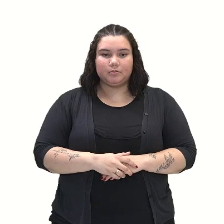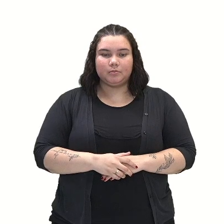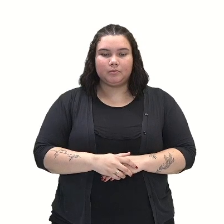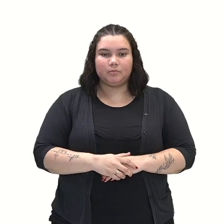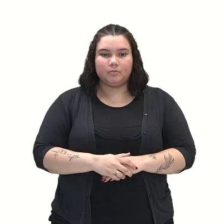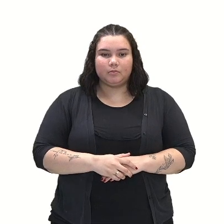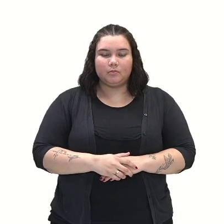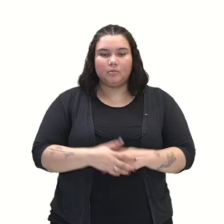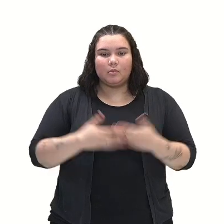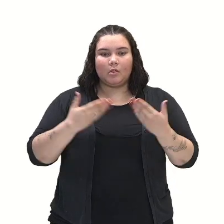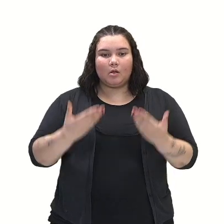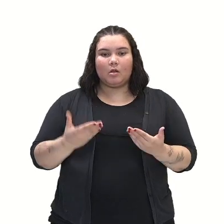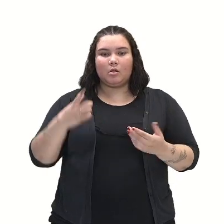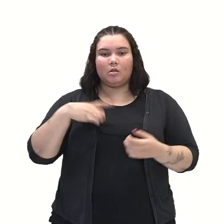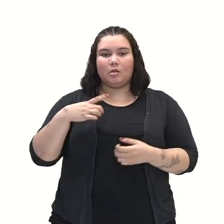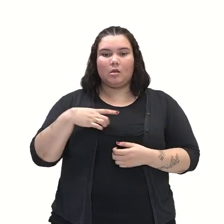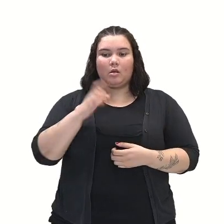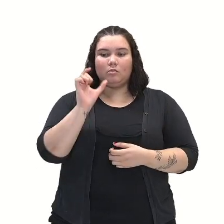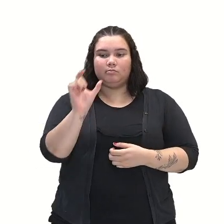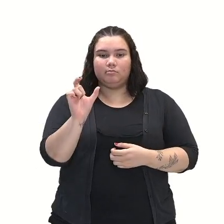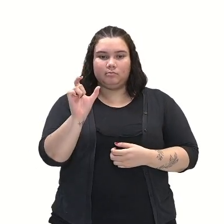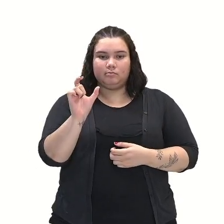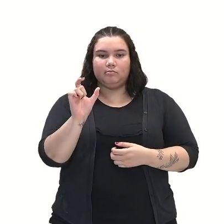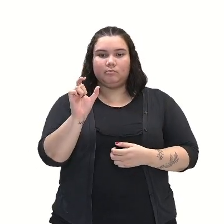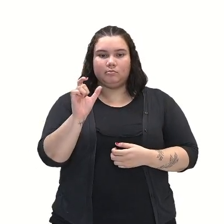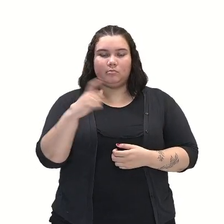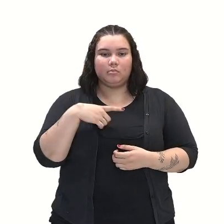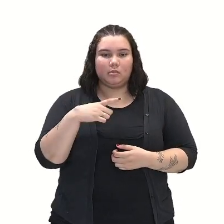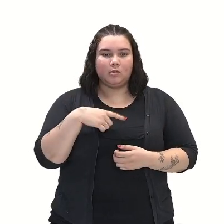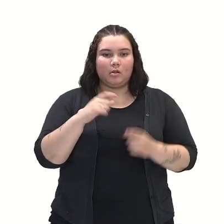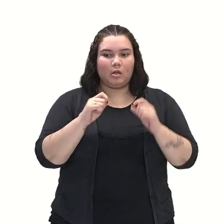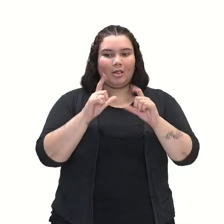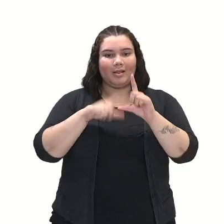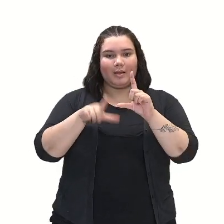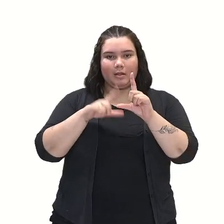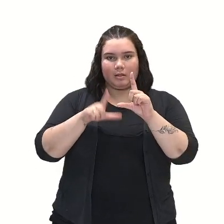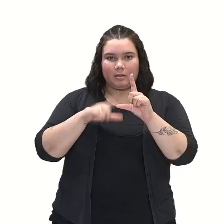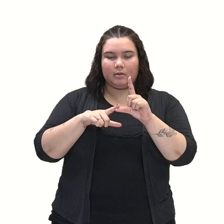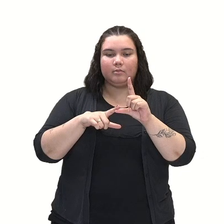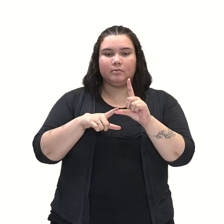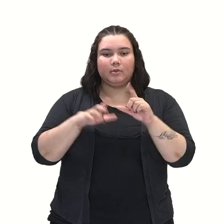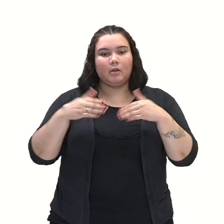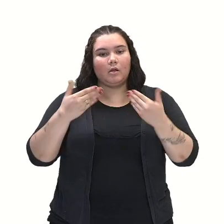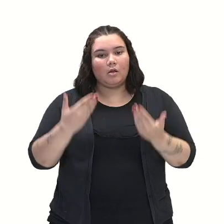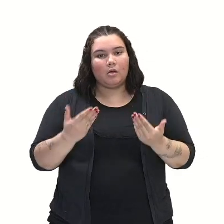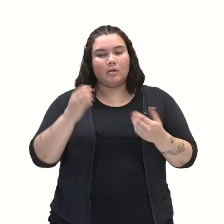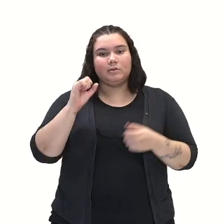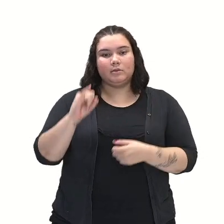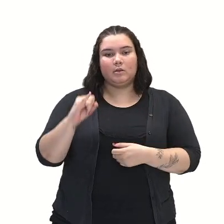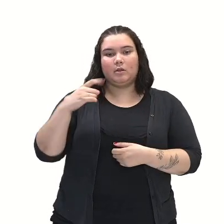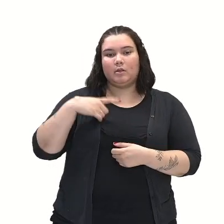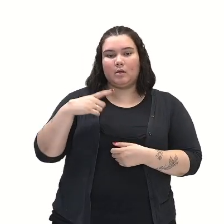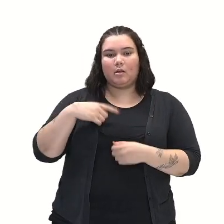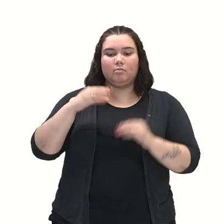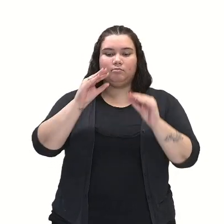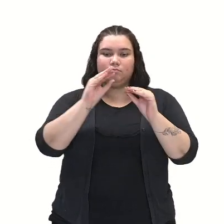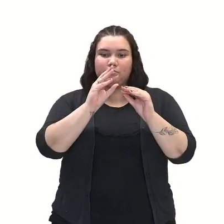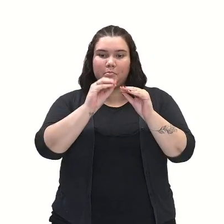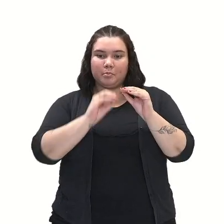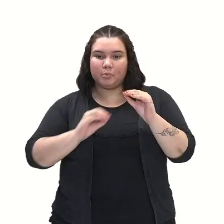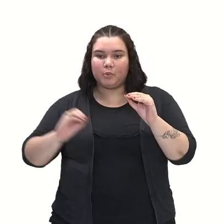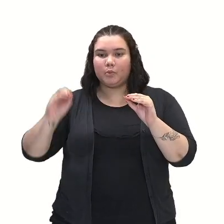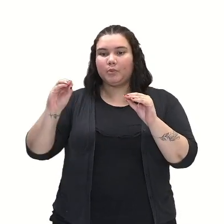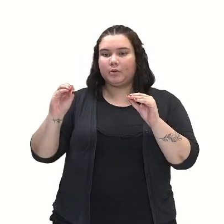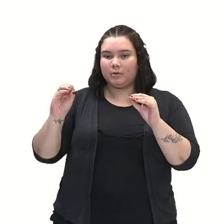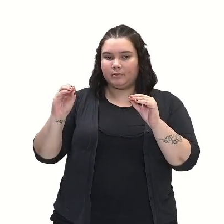Veja que nós temos um termo que tem variável, que tem letra, né? E normalmente esse termo, ele precisa ficar no